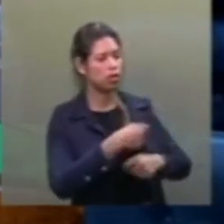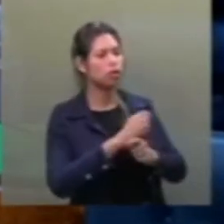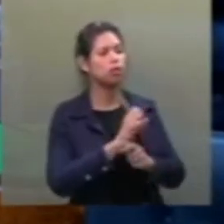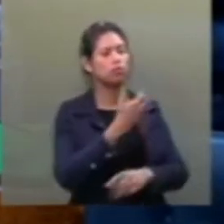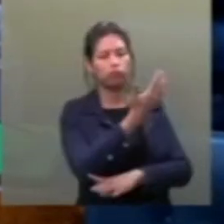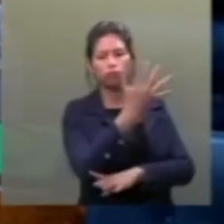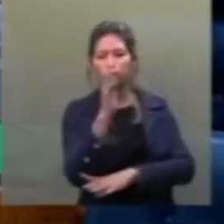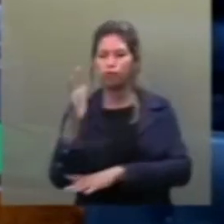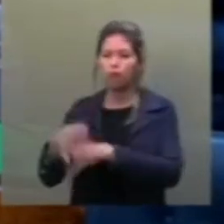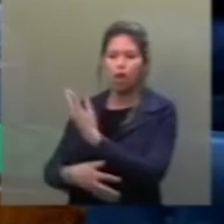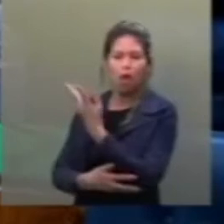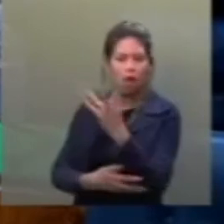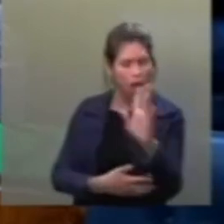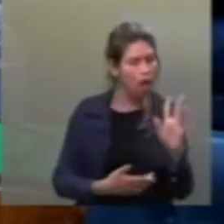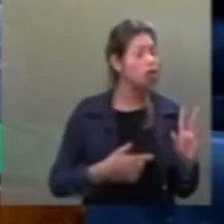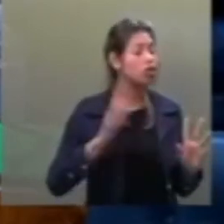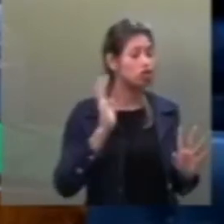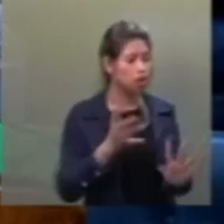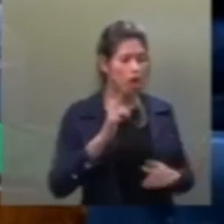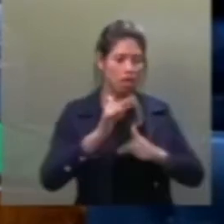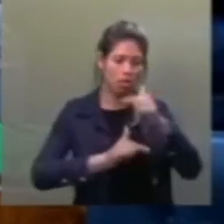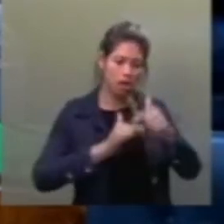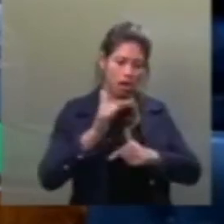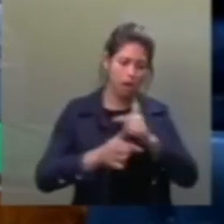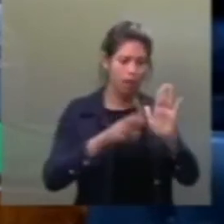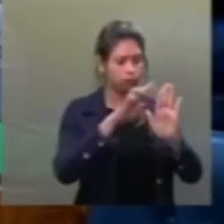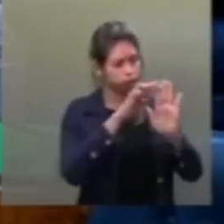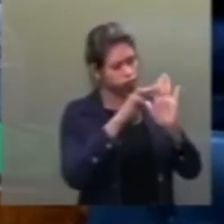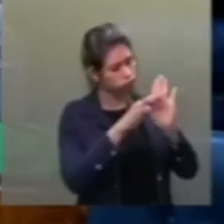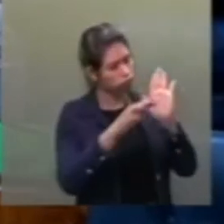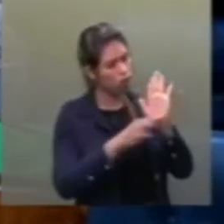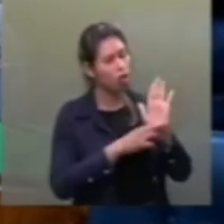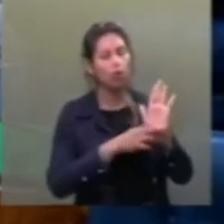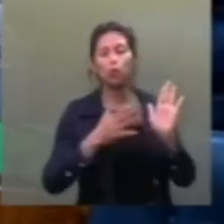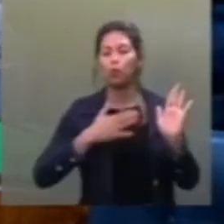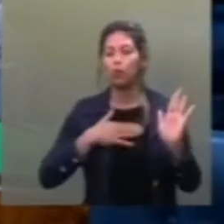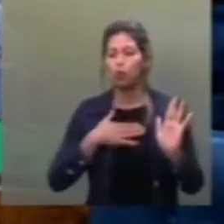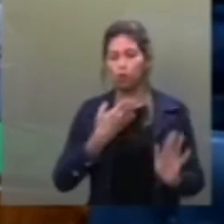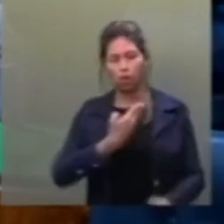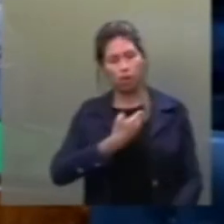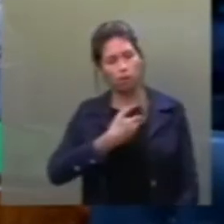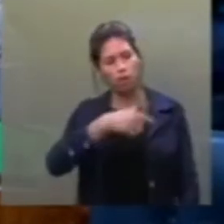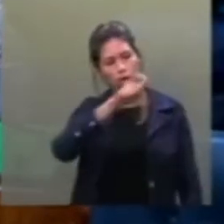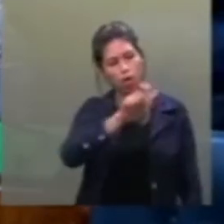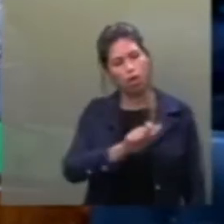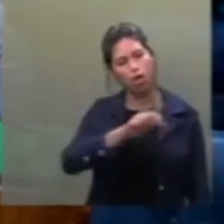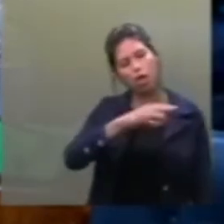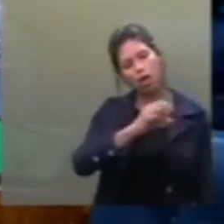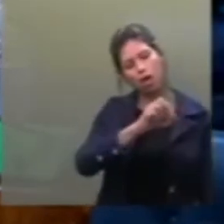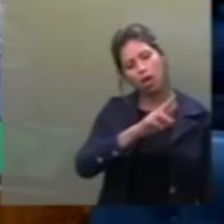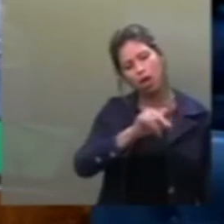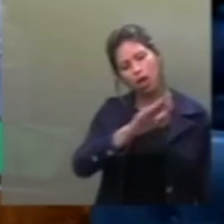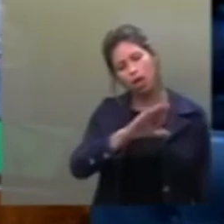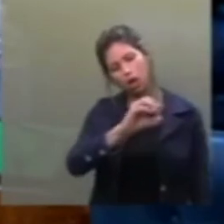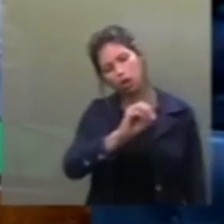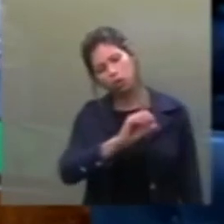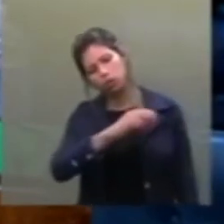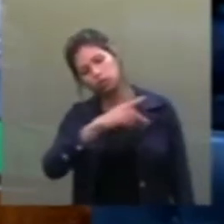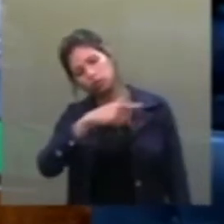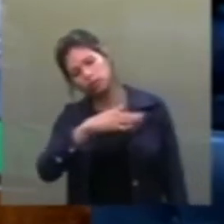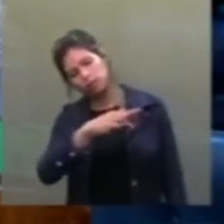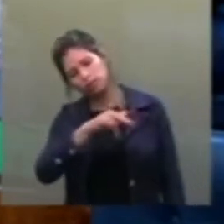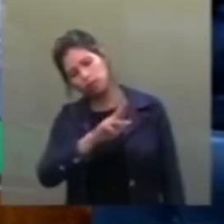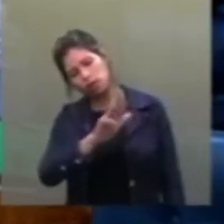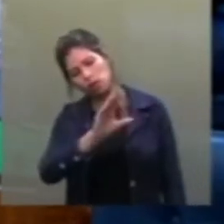aqui trabalhado relatado pelo nosso querido Carlos Fávaro a lei geral do licenciamento ambiental